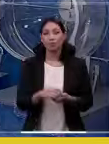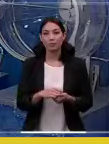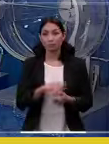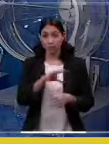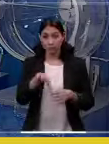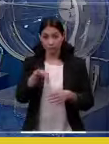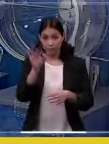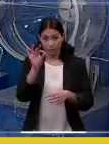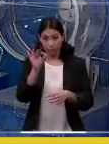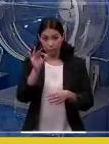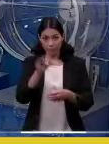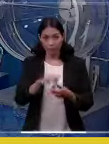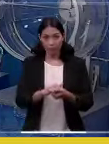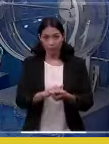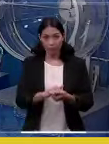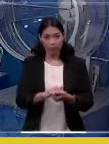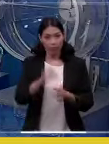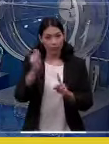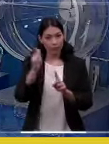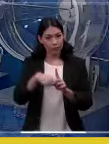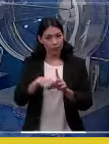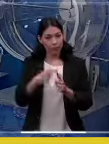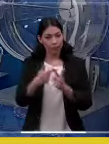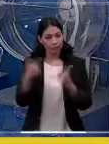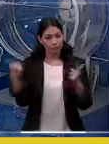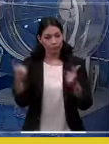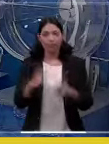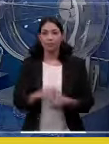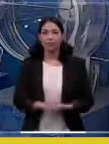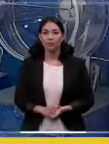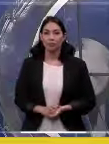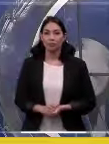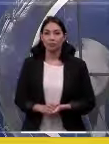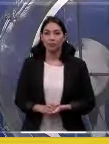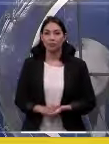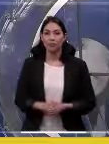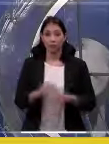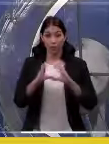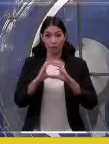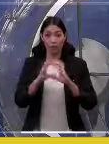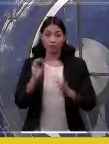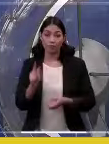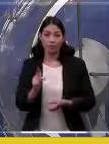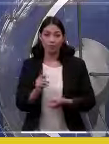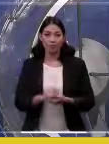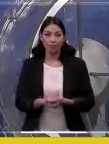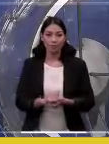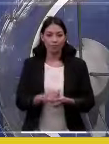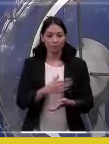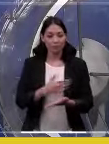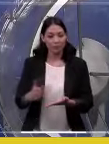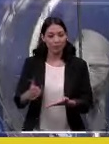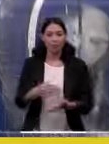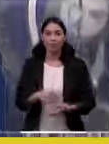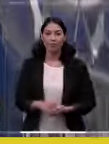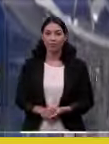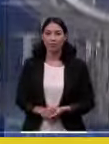globo, vamos conhecer o mês da sorte. Tudo pronto, bolas posicionadas, vamos começar? Valendo!